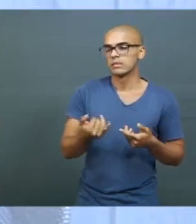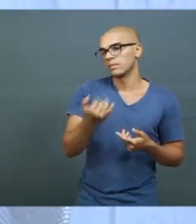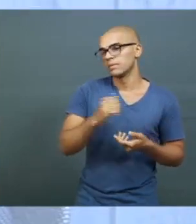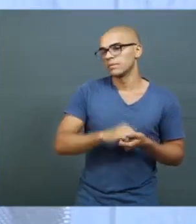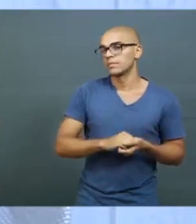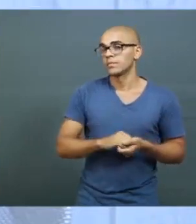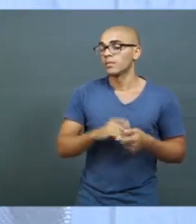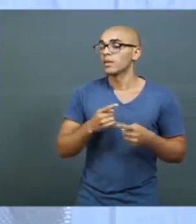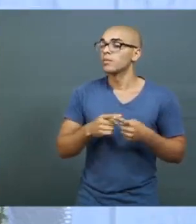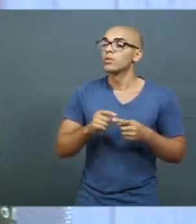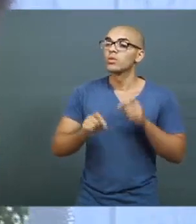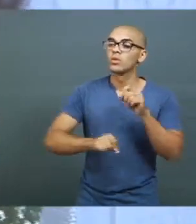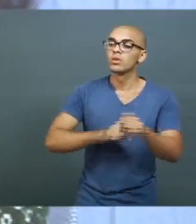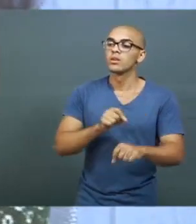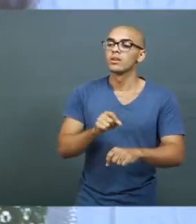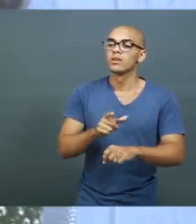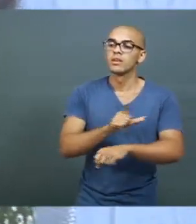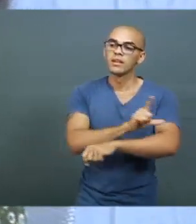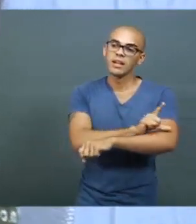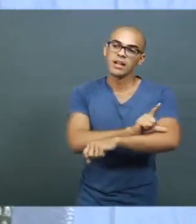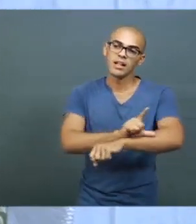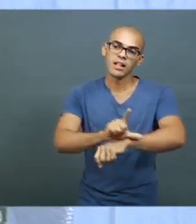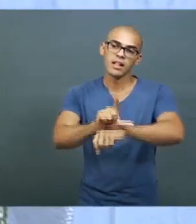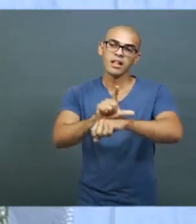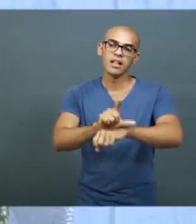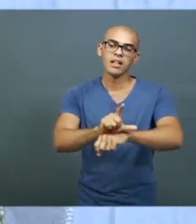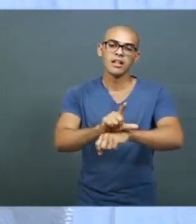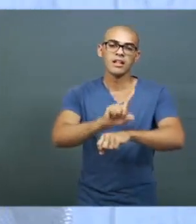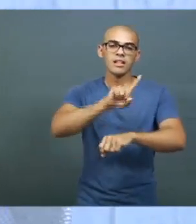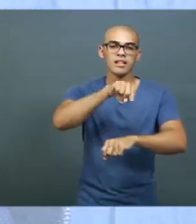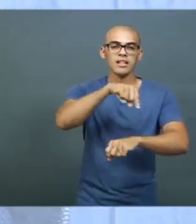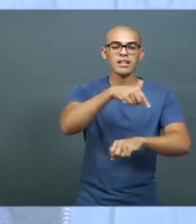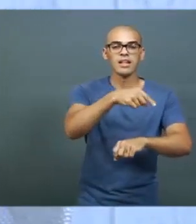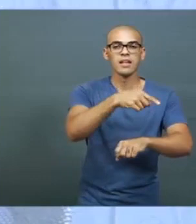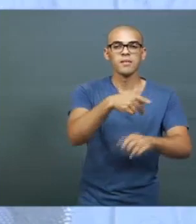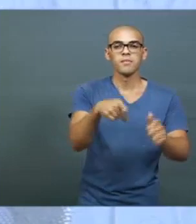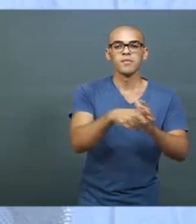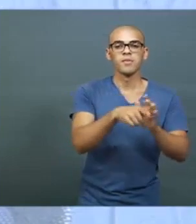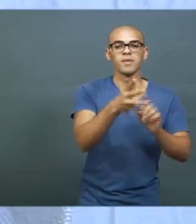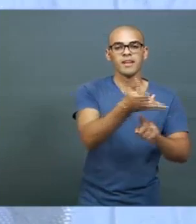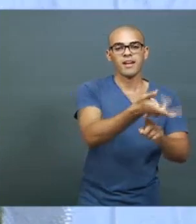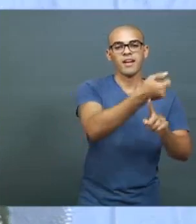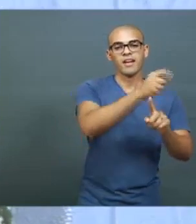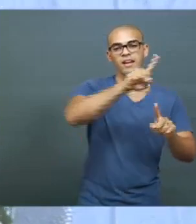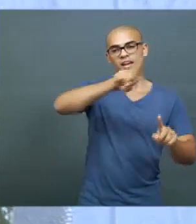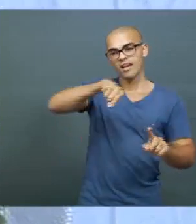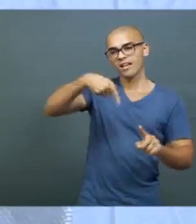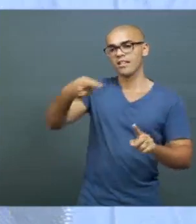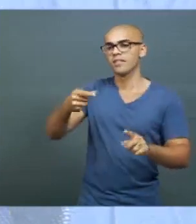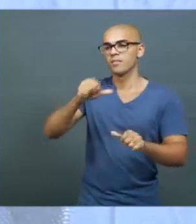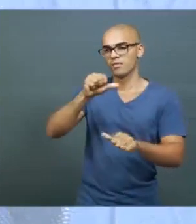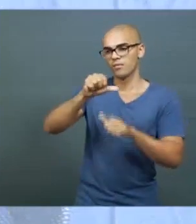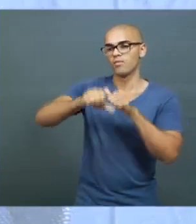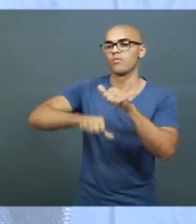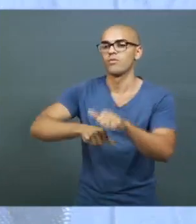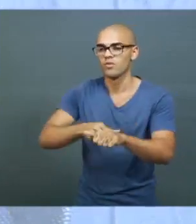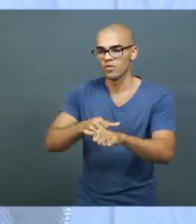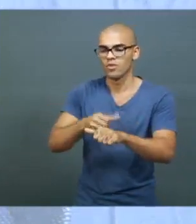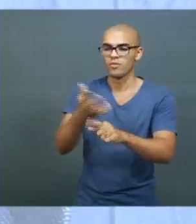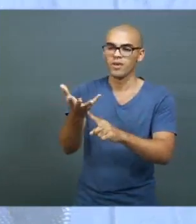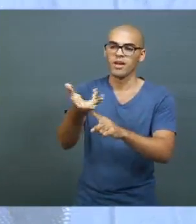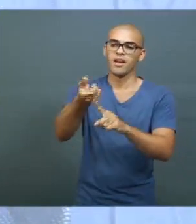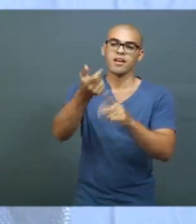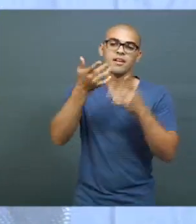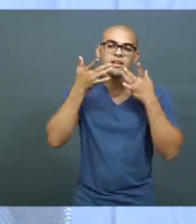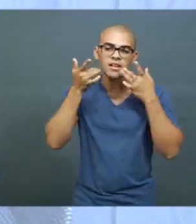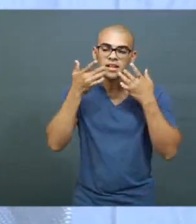em Educação Artística, né, a gente antes era licenciatura em Educação Artística, depois passou a ser o curso de Artes Cênicas e o curso de Teatro, tem esse fluxo certo.